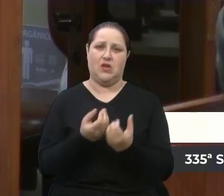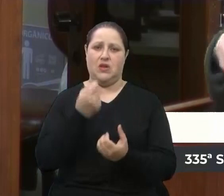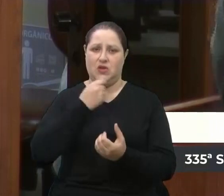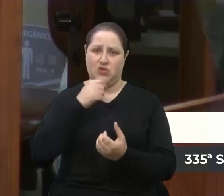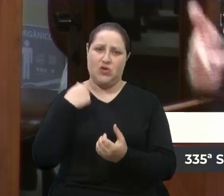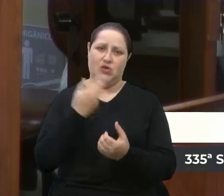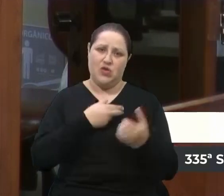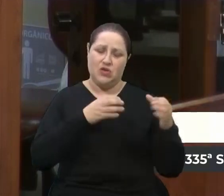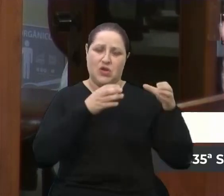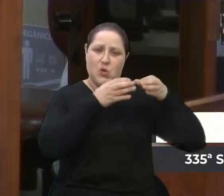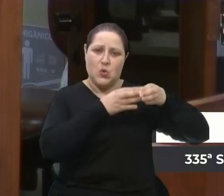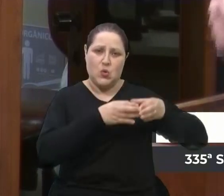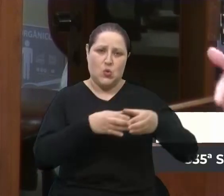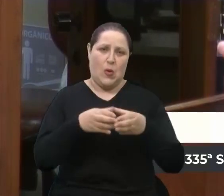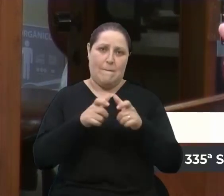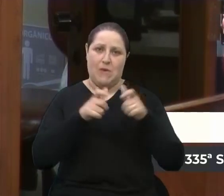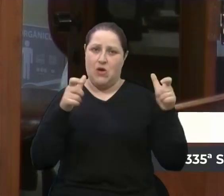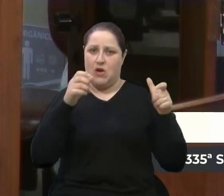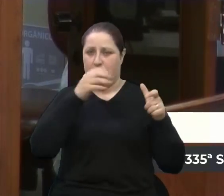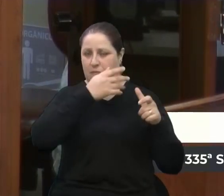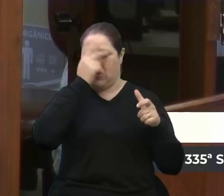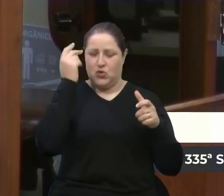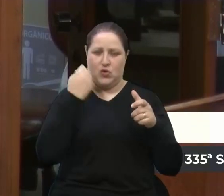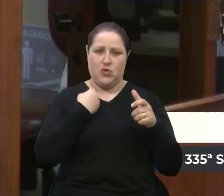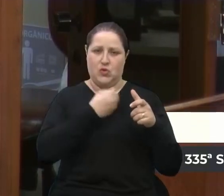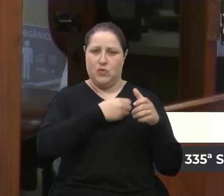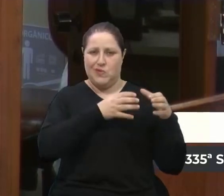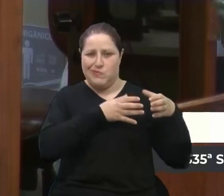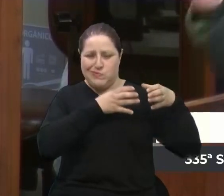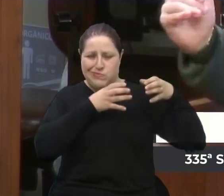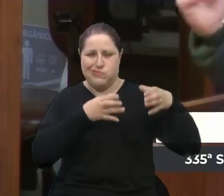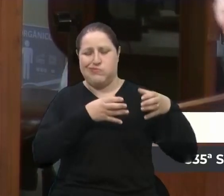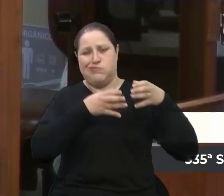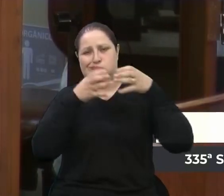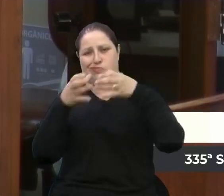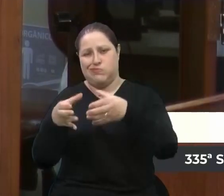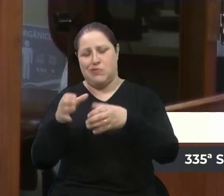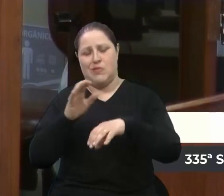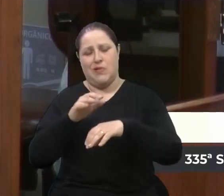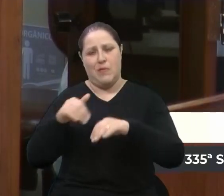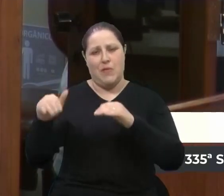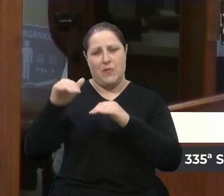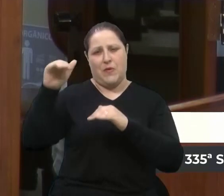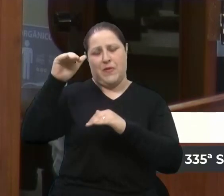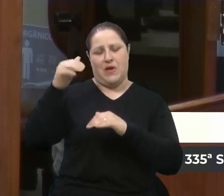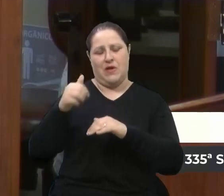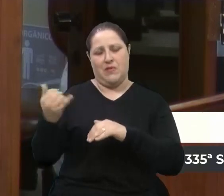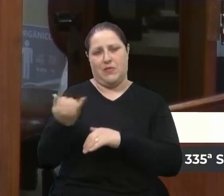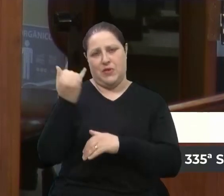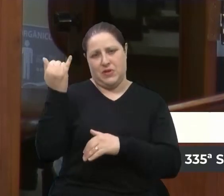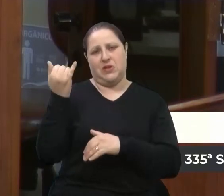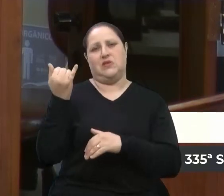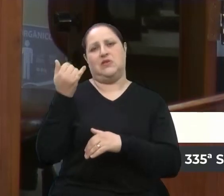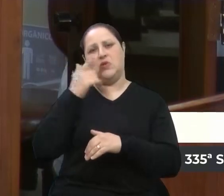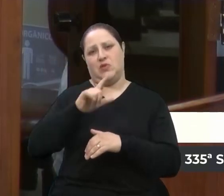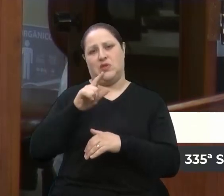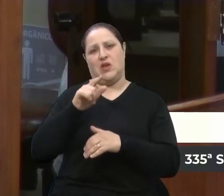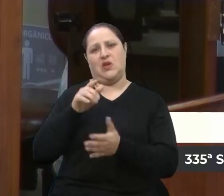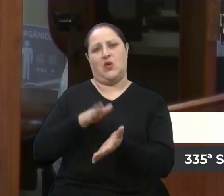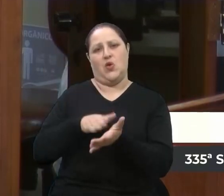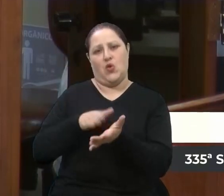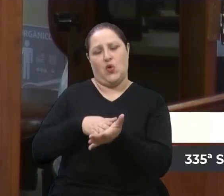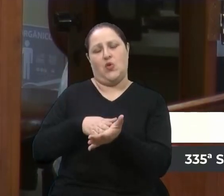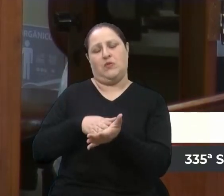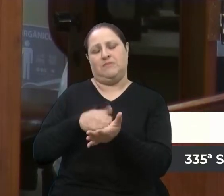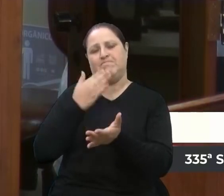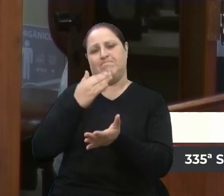levar o máximo de pessoas possíveis, do máximo grau de importância possível, justamente para pressionar no bom sentido,